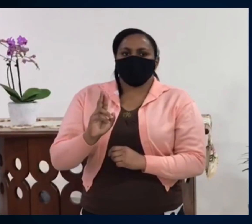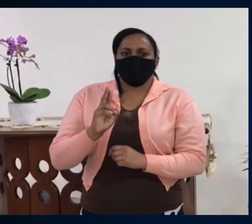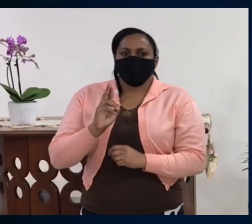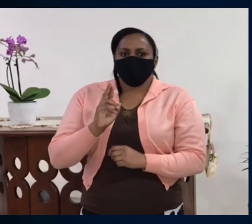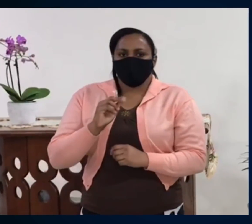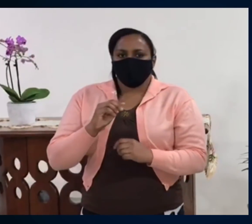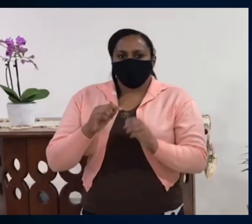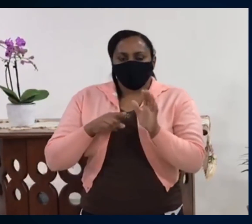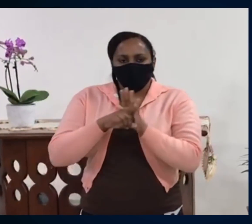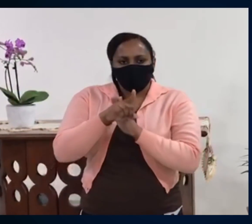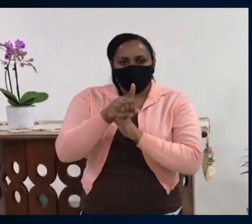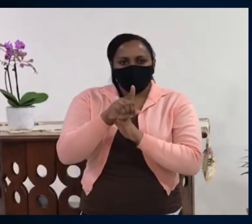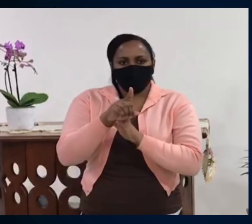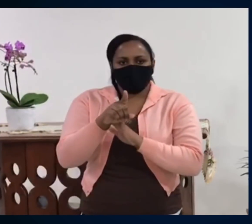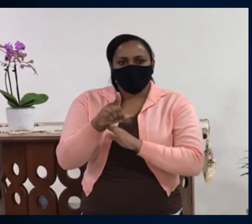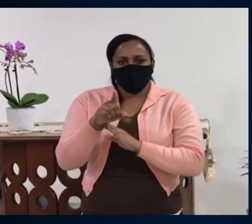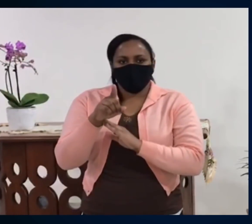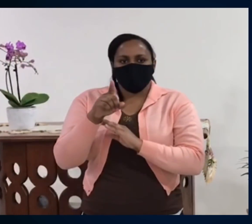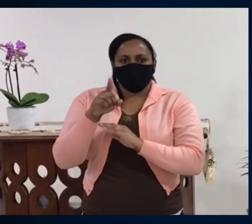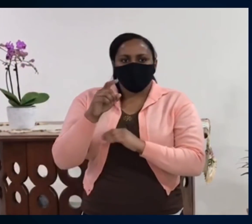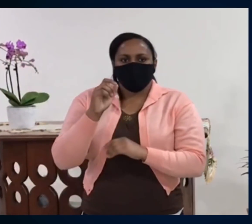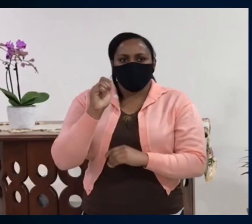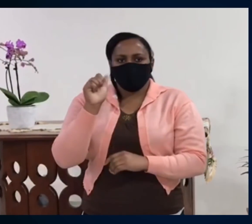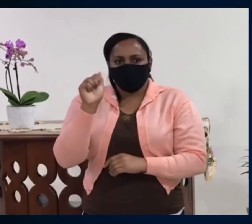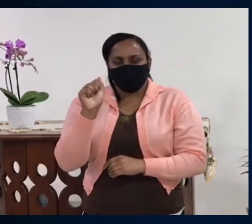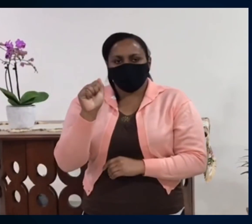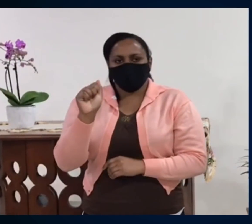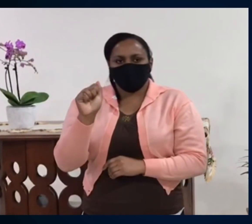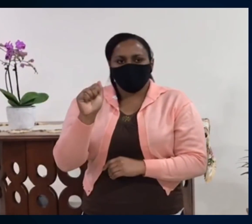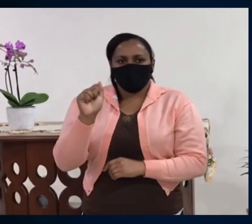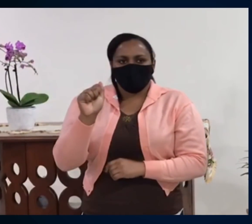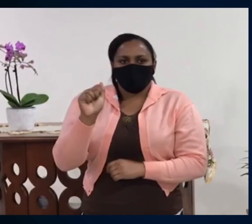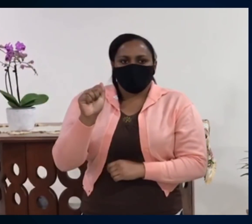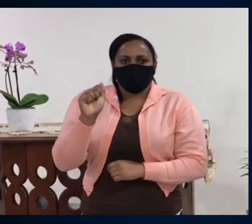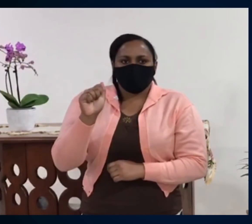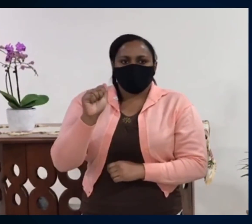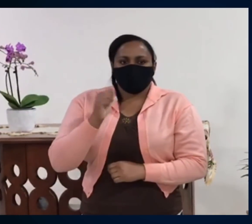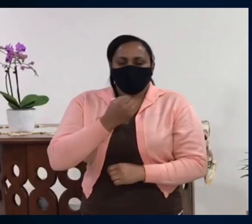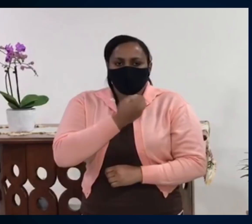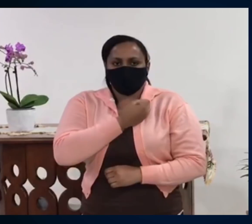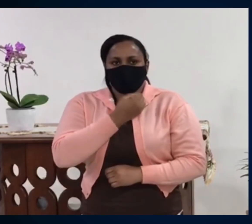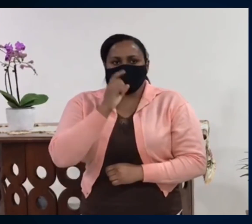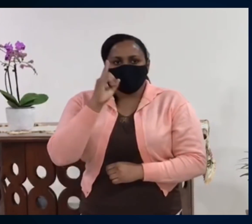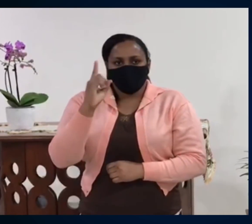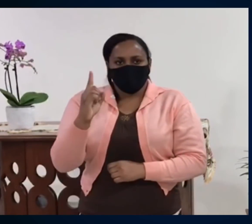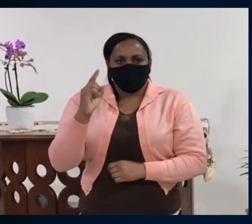a pergunta A do 1.3,